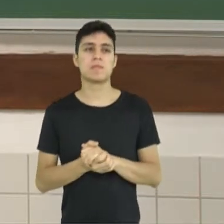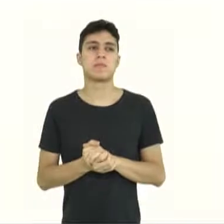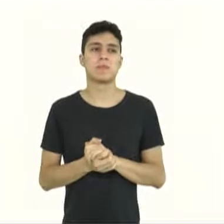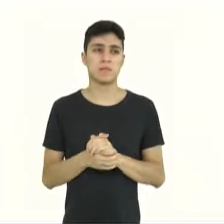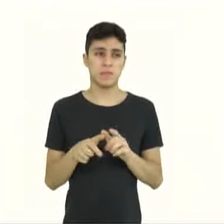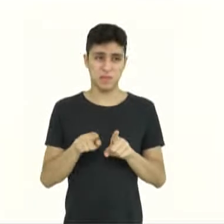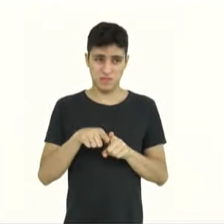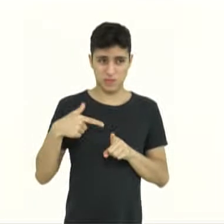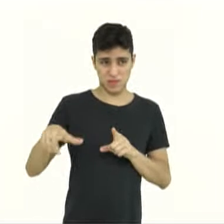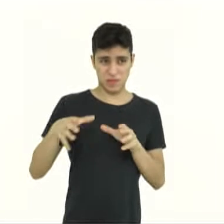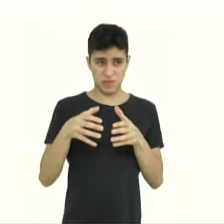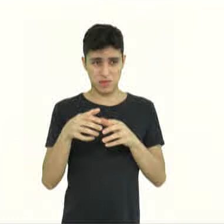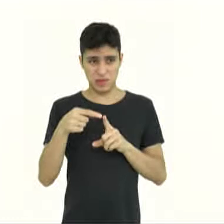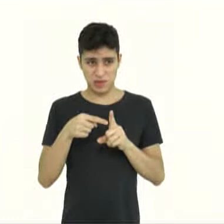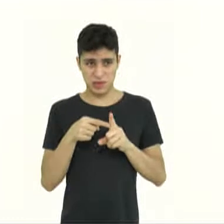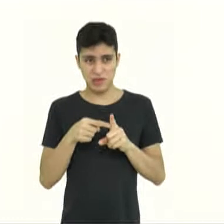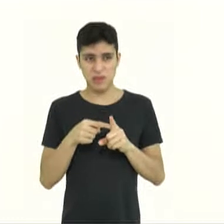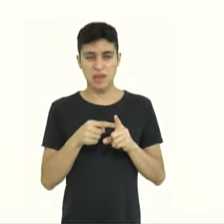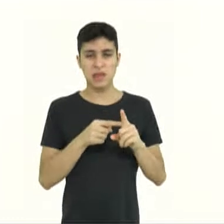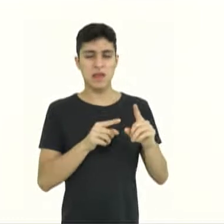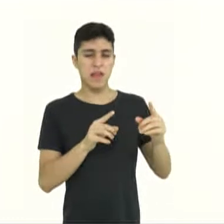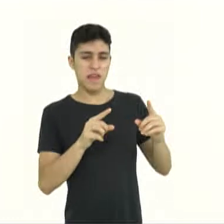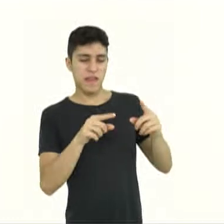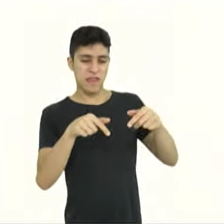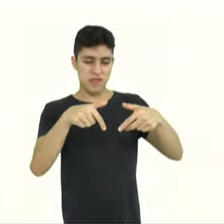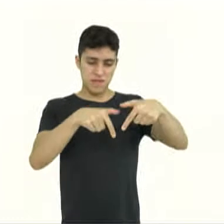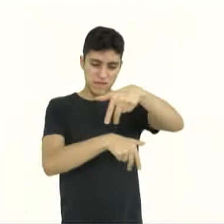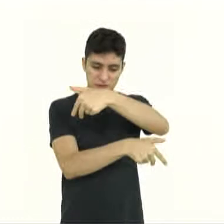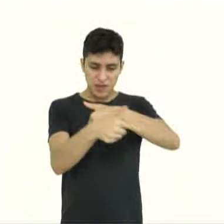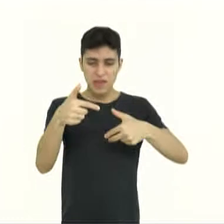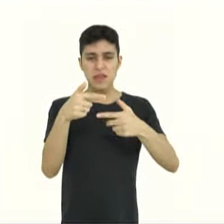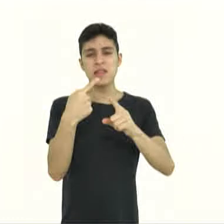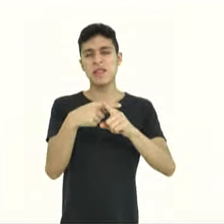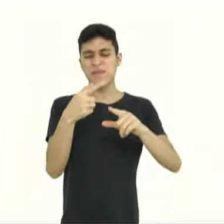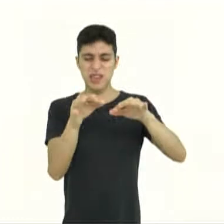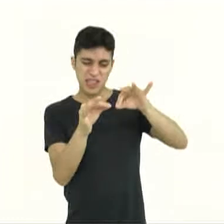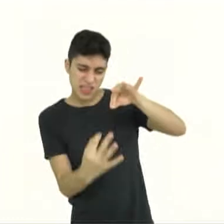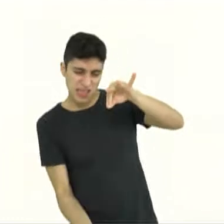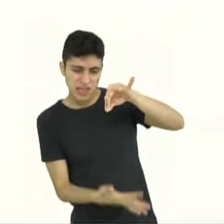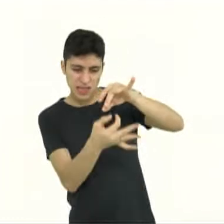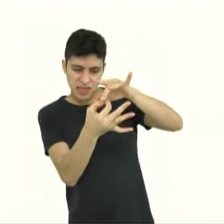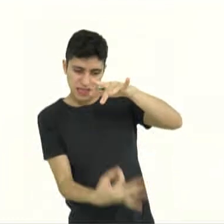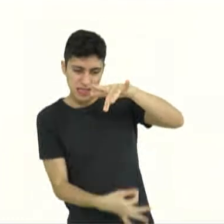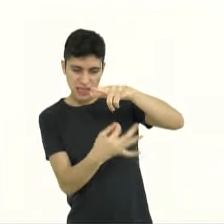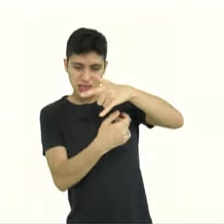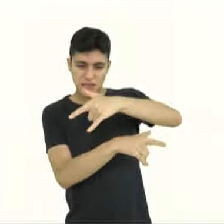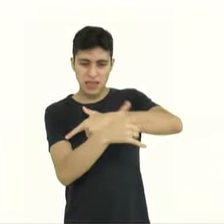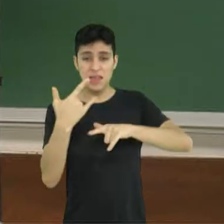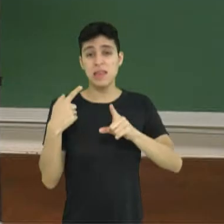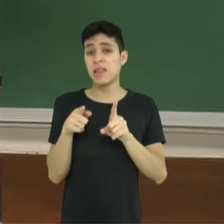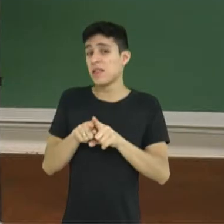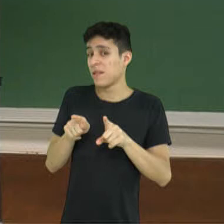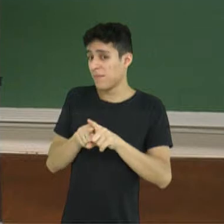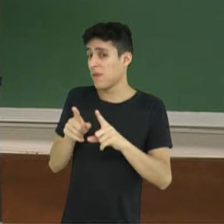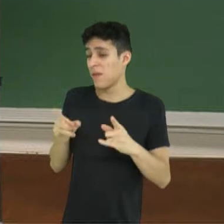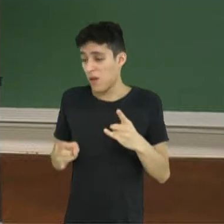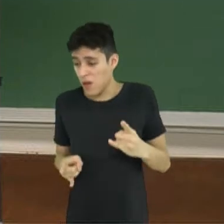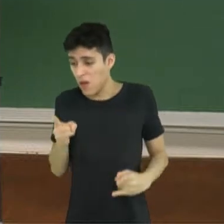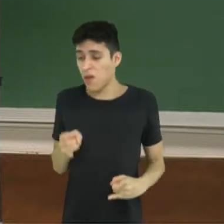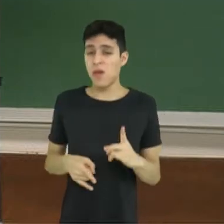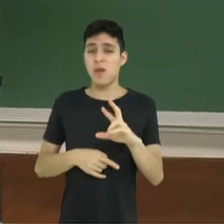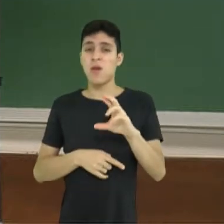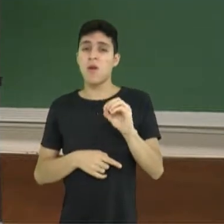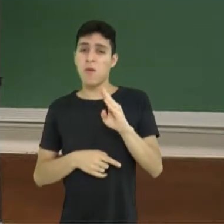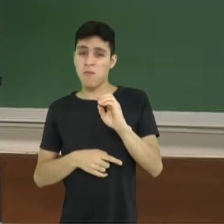de vara, que é aqueles bonequinhos de vara, os bonecos de fio, que são as marionetes que a gente conhece, ou de robótica, porque hoje a gente introduz um pouco